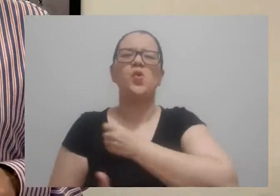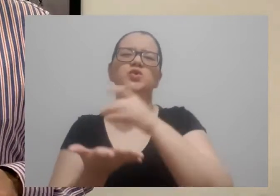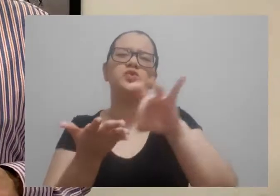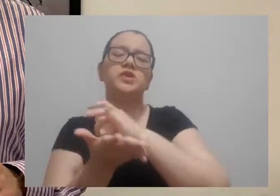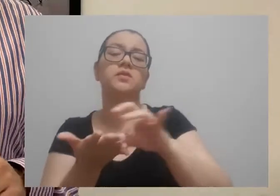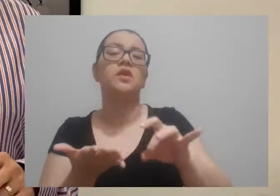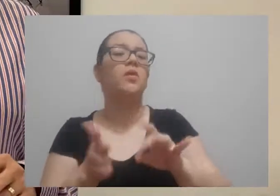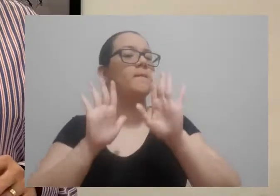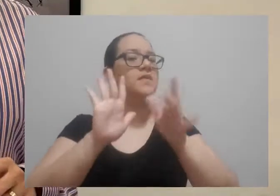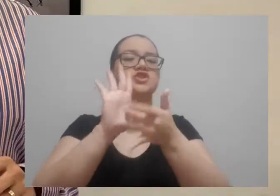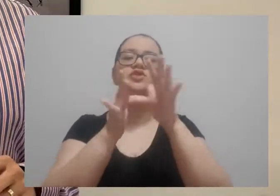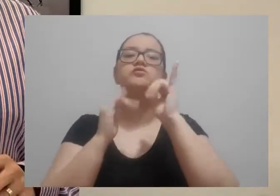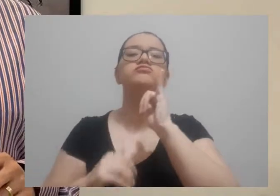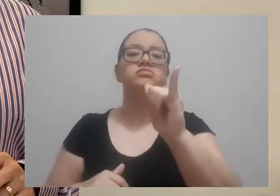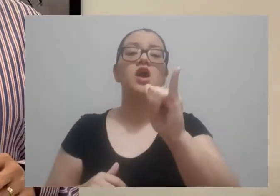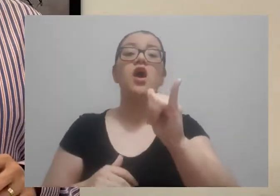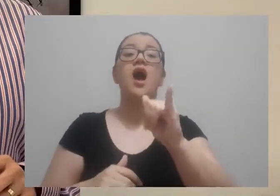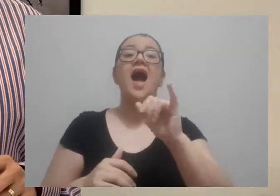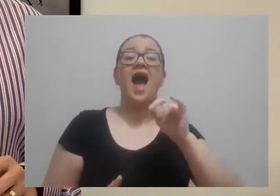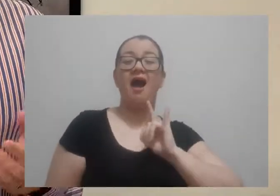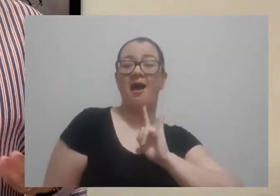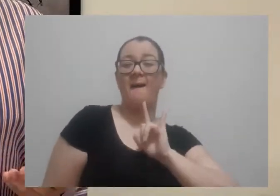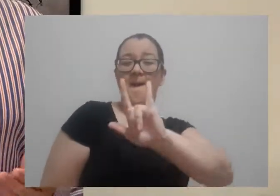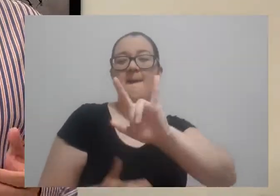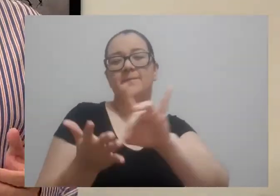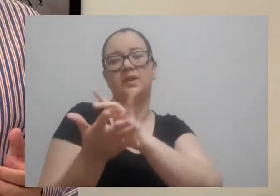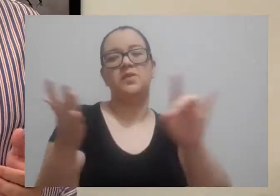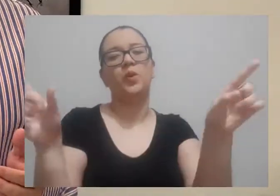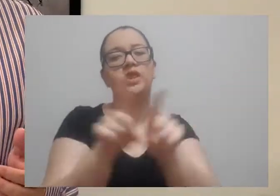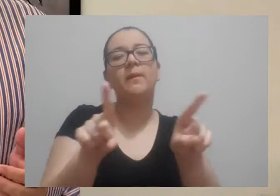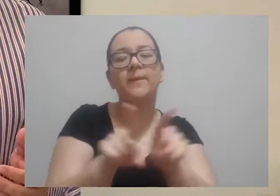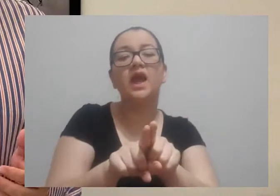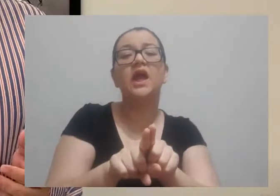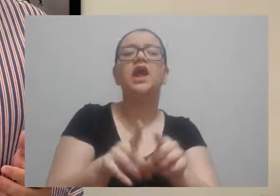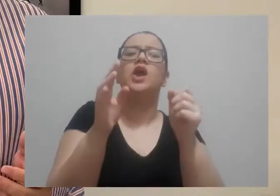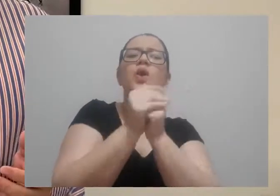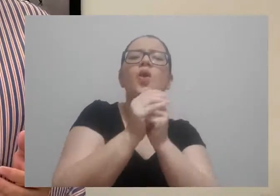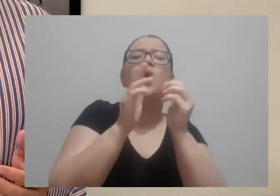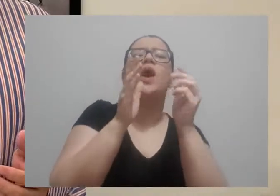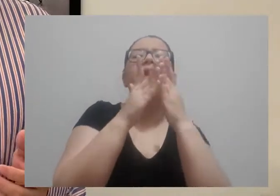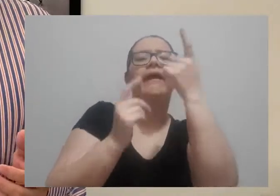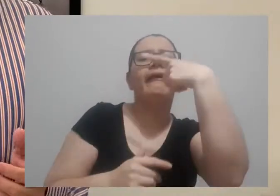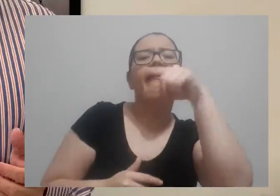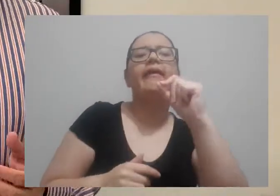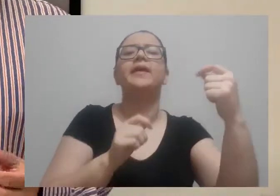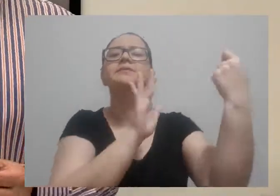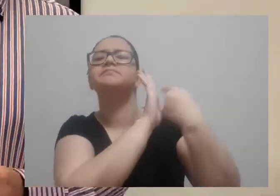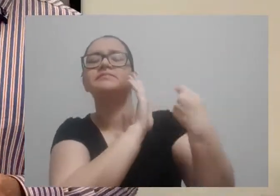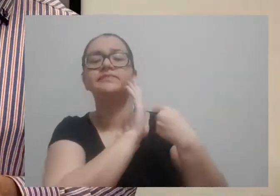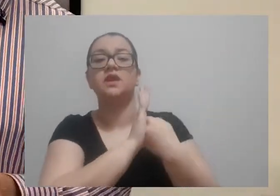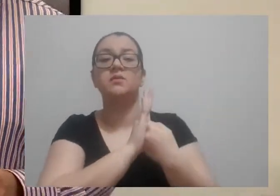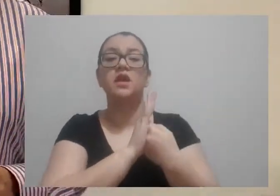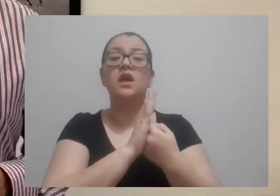perseguem vocês. Na versão Almeida Revista e Corrigida, esse versículo diz mais ou menos assim,